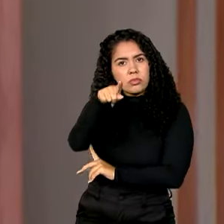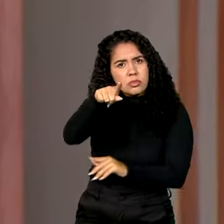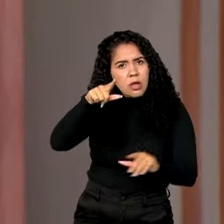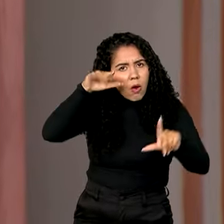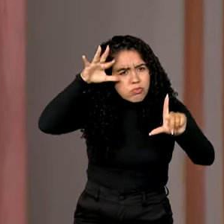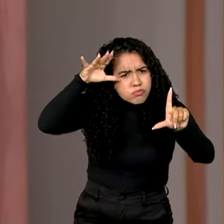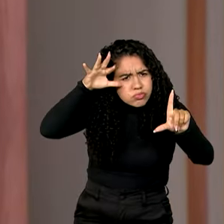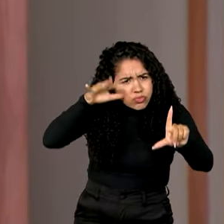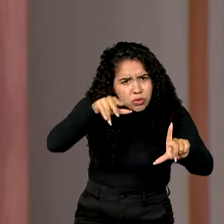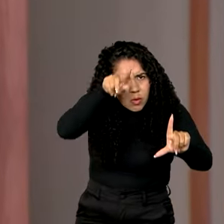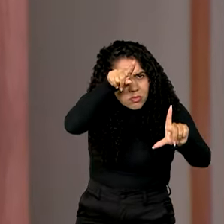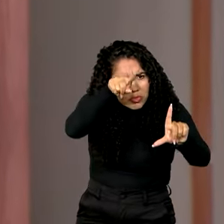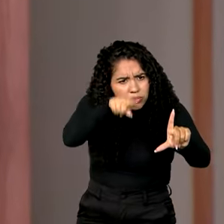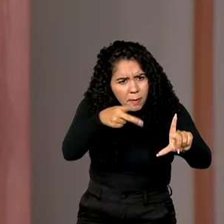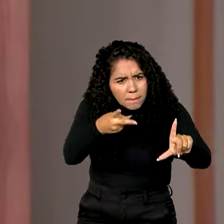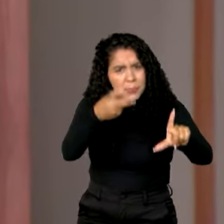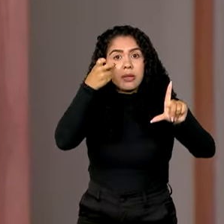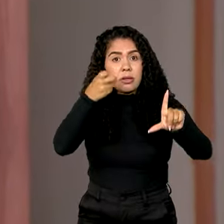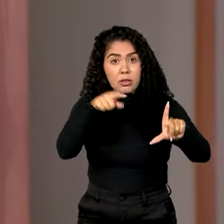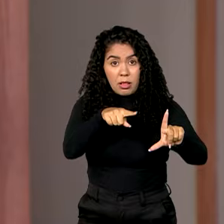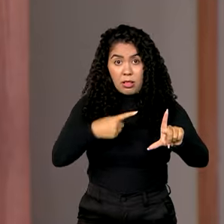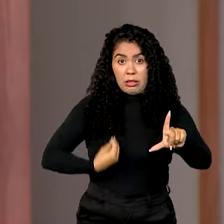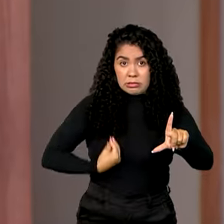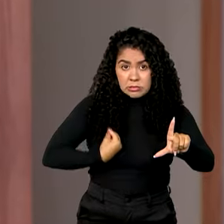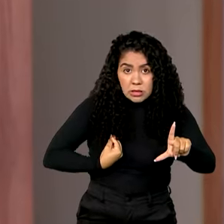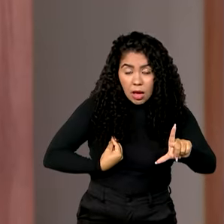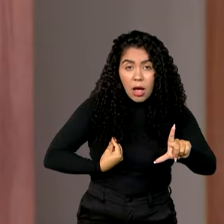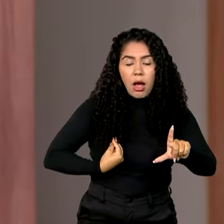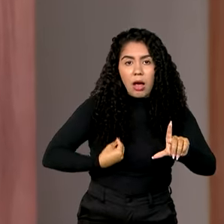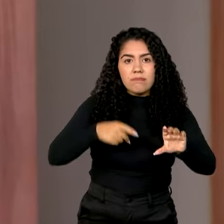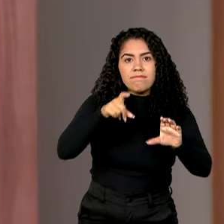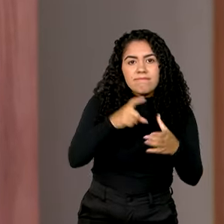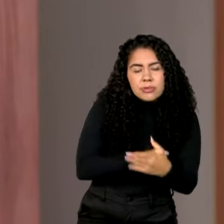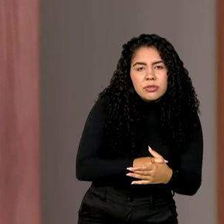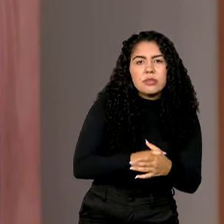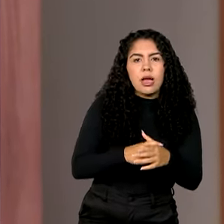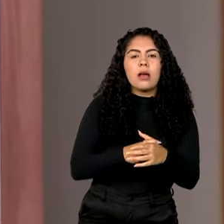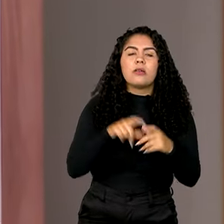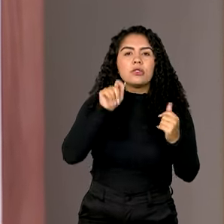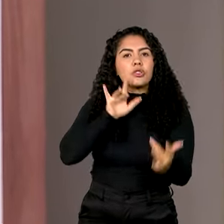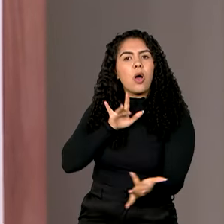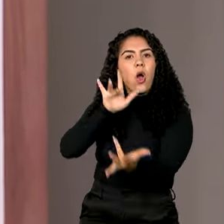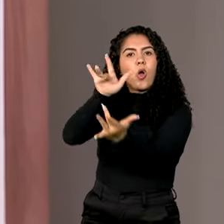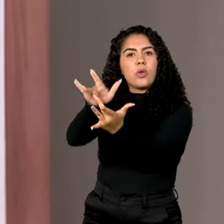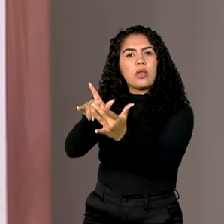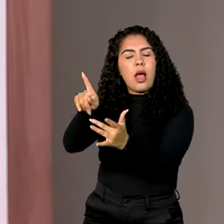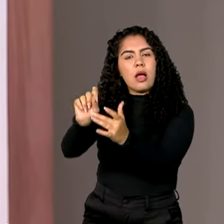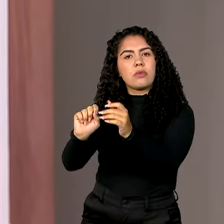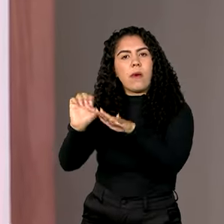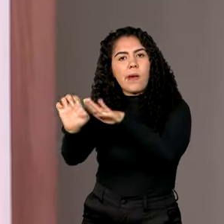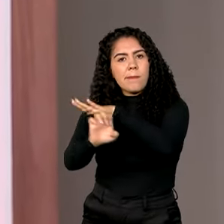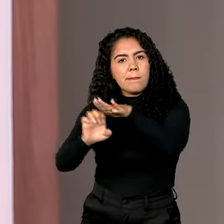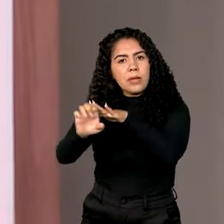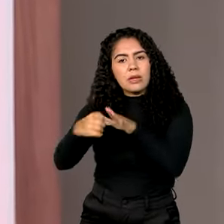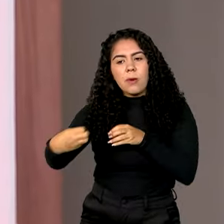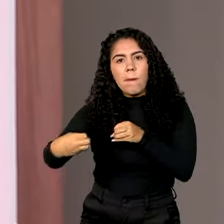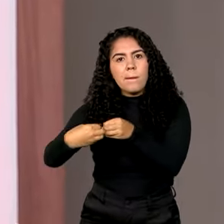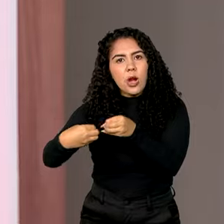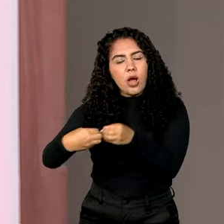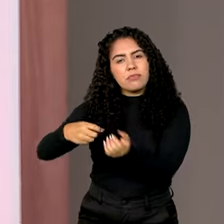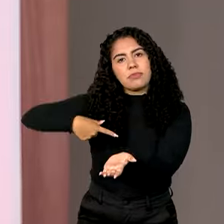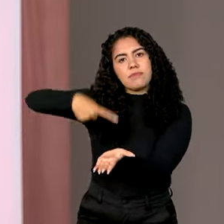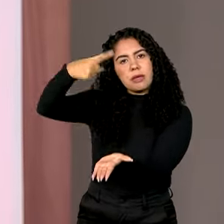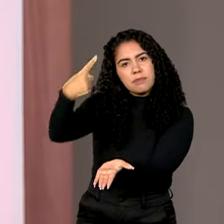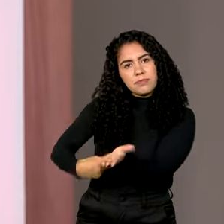o veículo e constatou que ele está com recall pendente, basta entrar em contato com a concessionária mais próxima para agendar